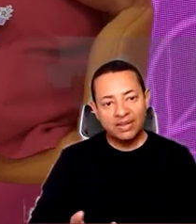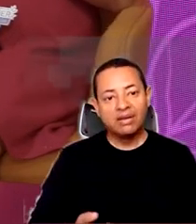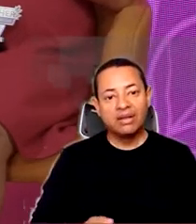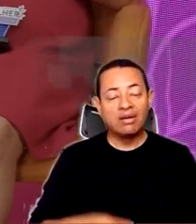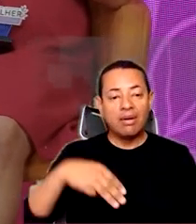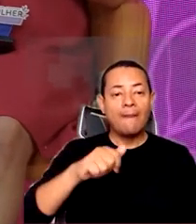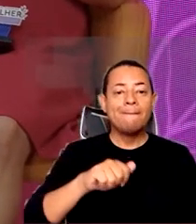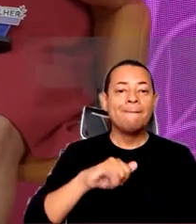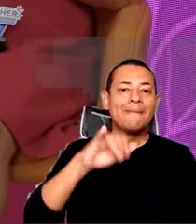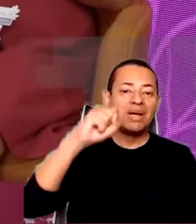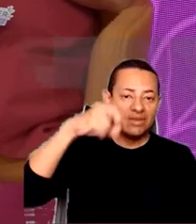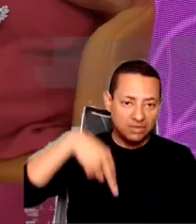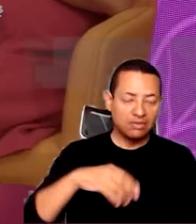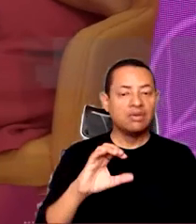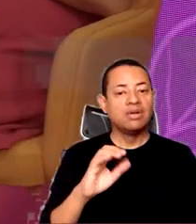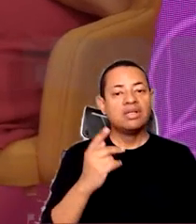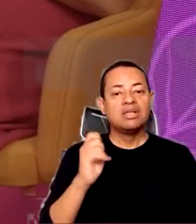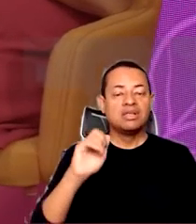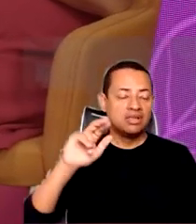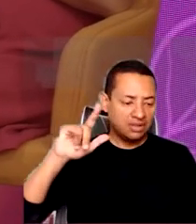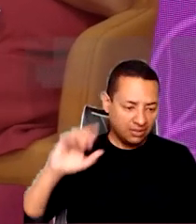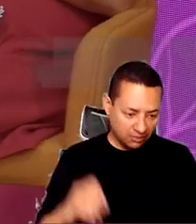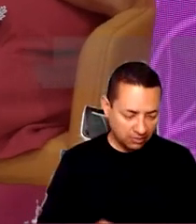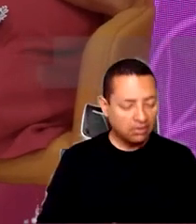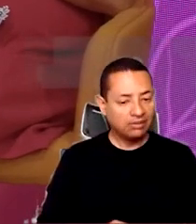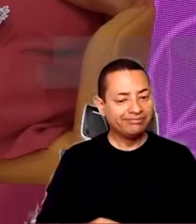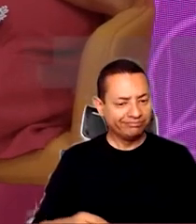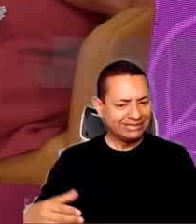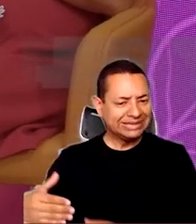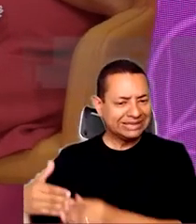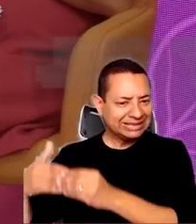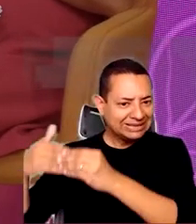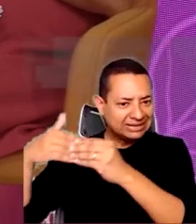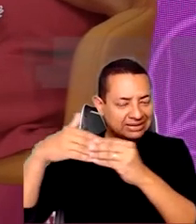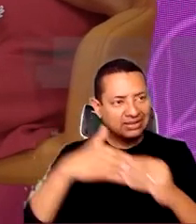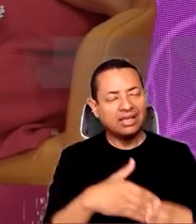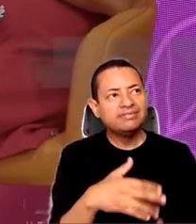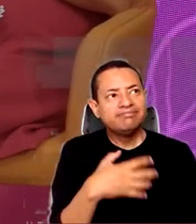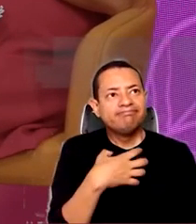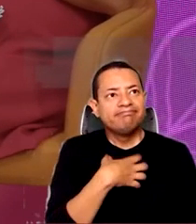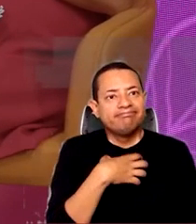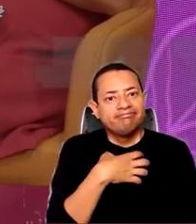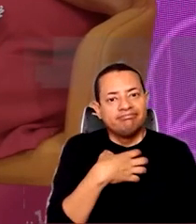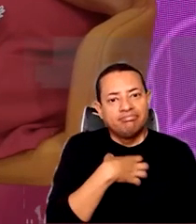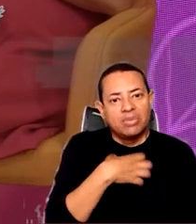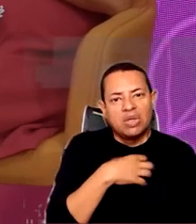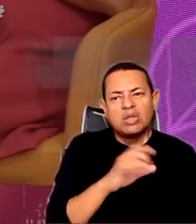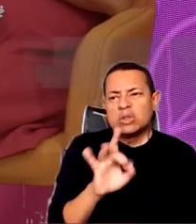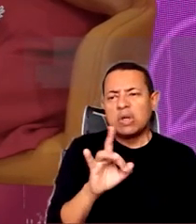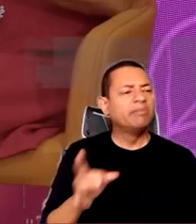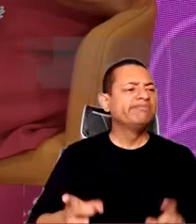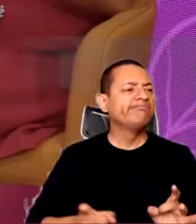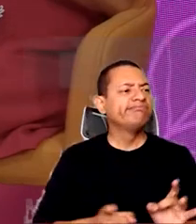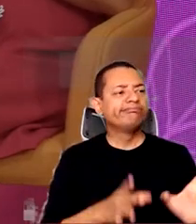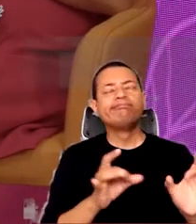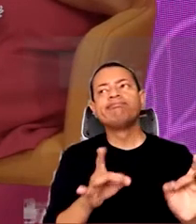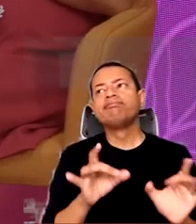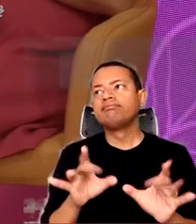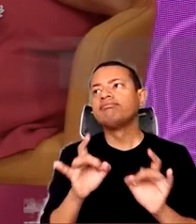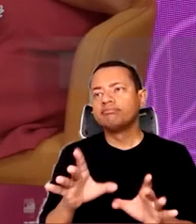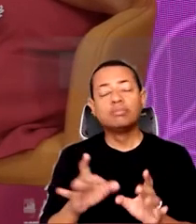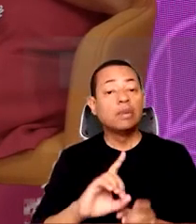Maison Charlot ela Traz essa atmosfera né que não é só a venda do